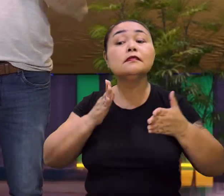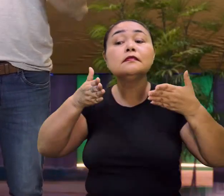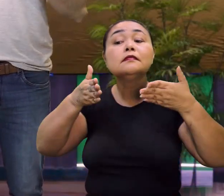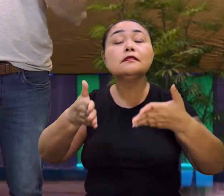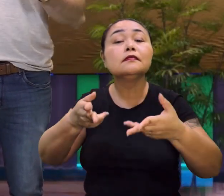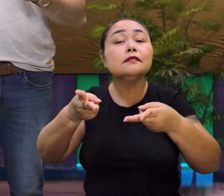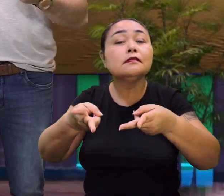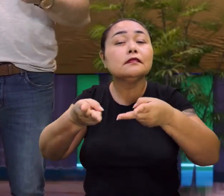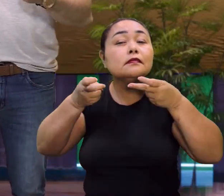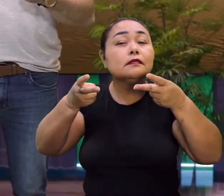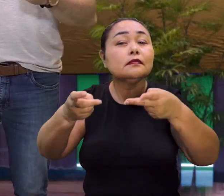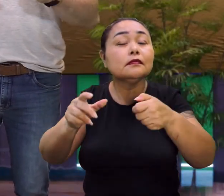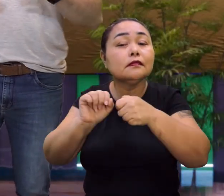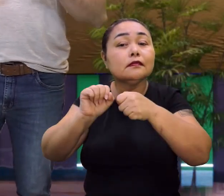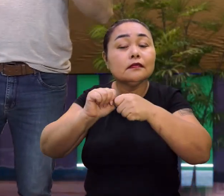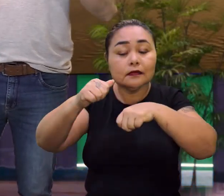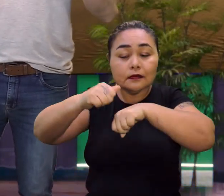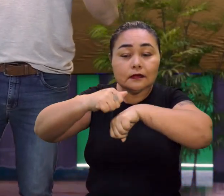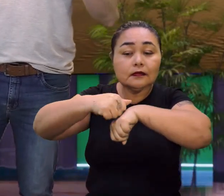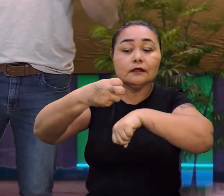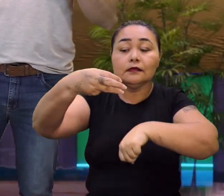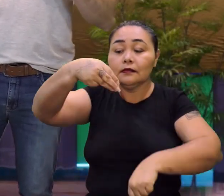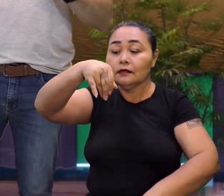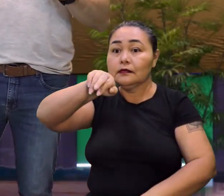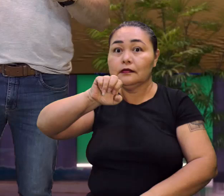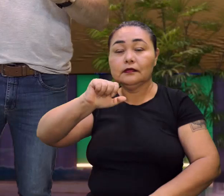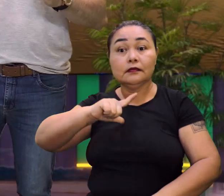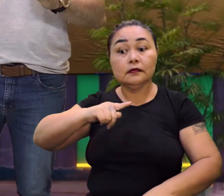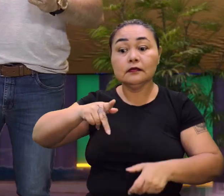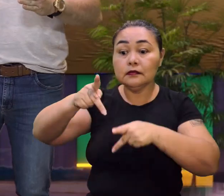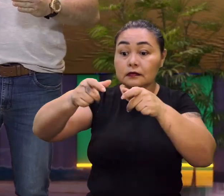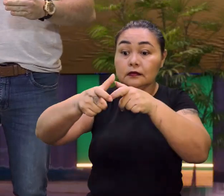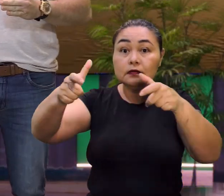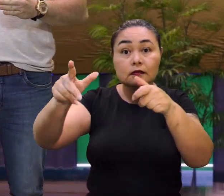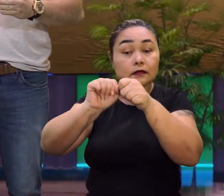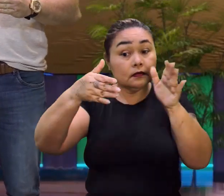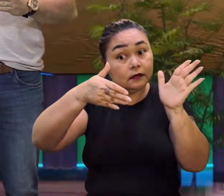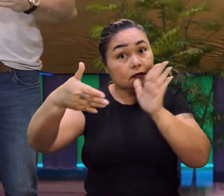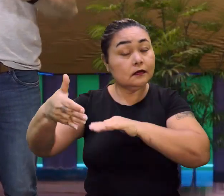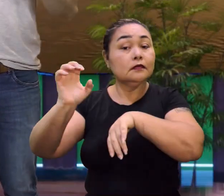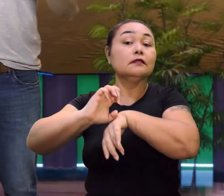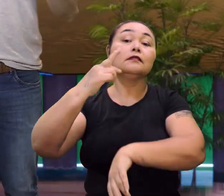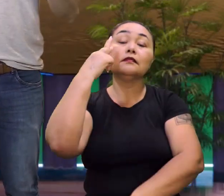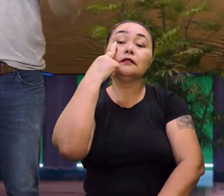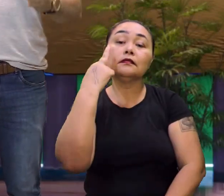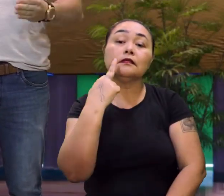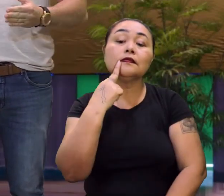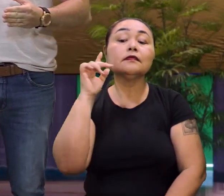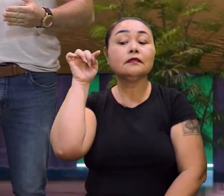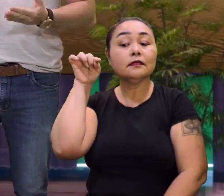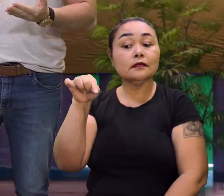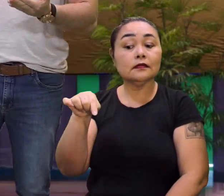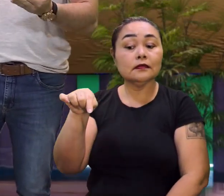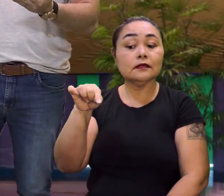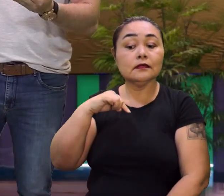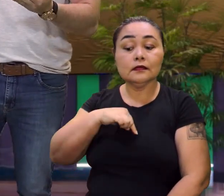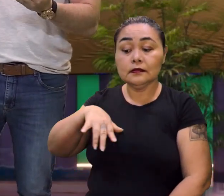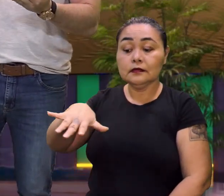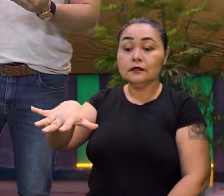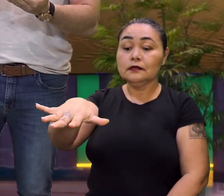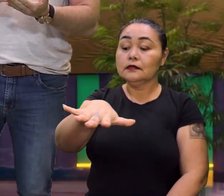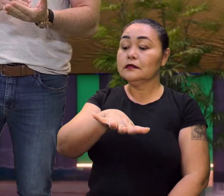cassiterita, que é esse mineral. Então, a maior parte da população nesse período aqui em Rondônia trabalhava